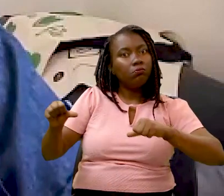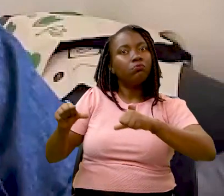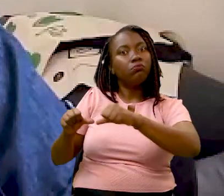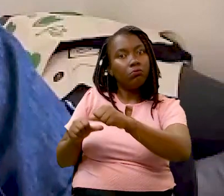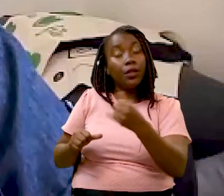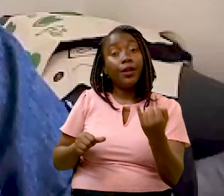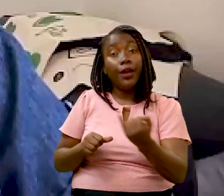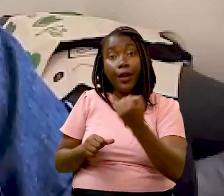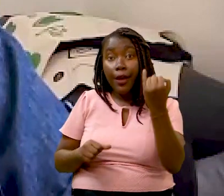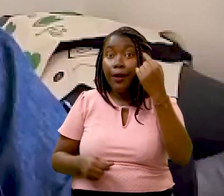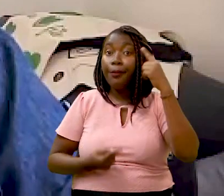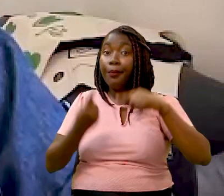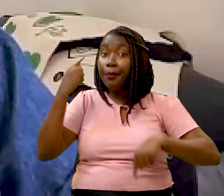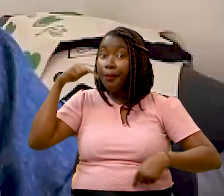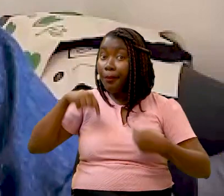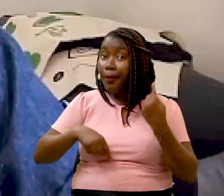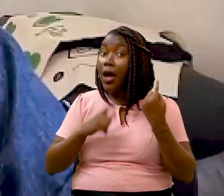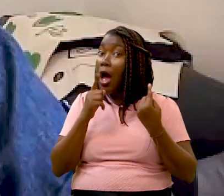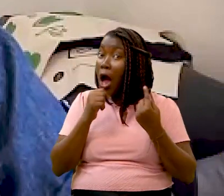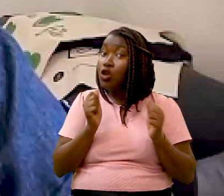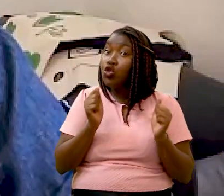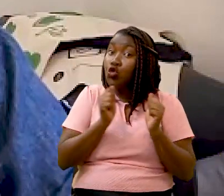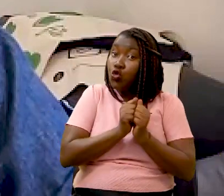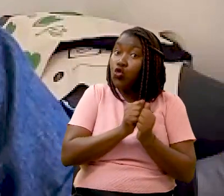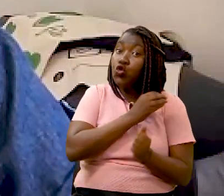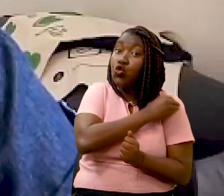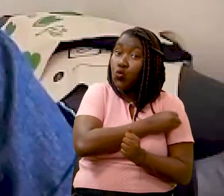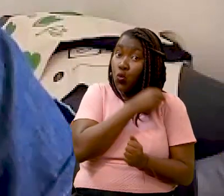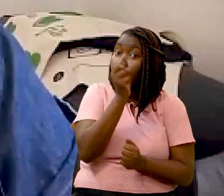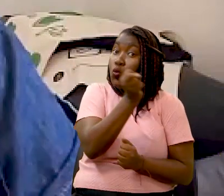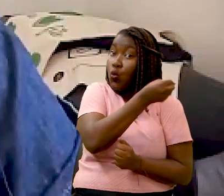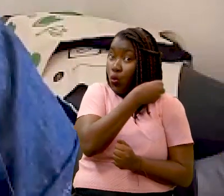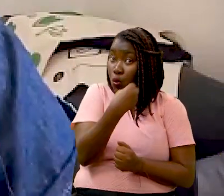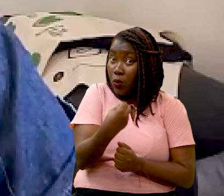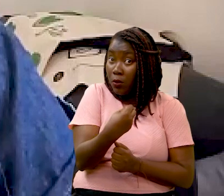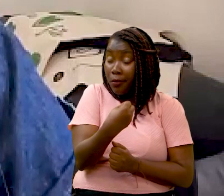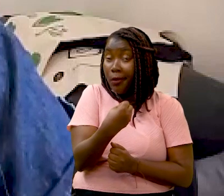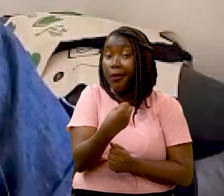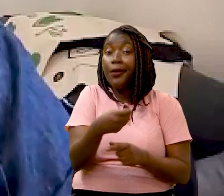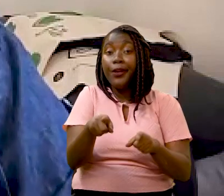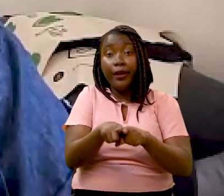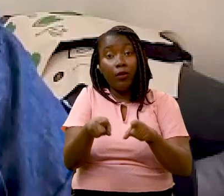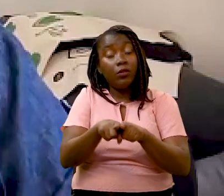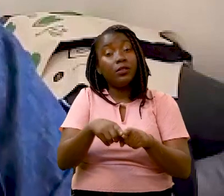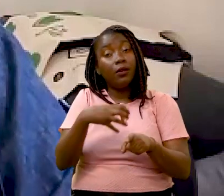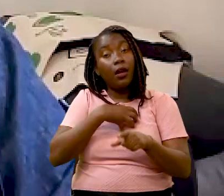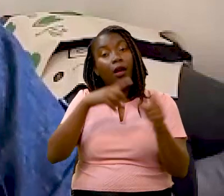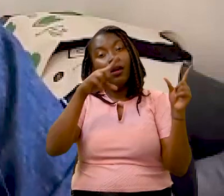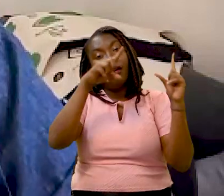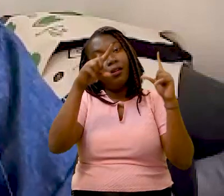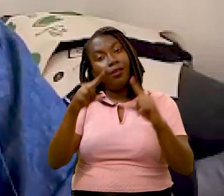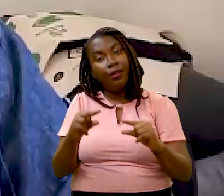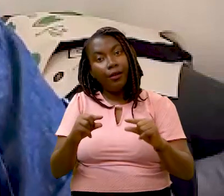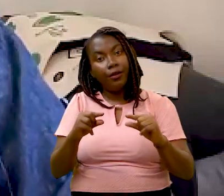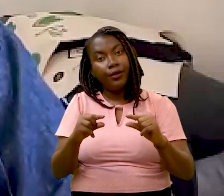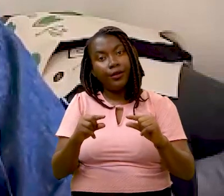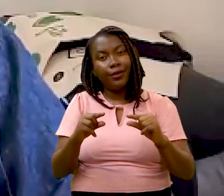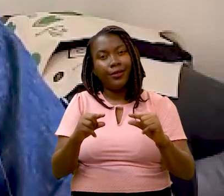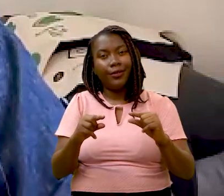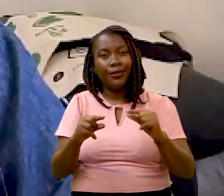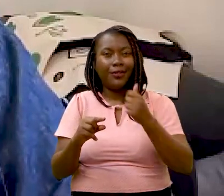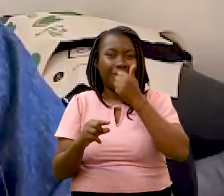gente faça a hidratação junto com o consumo da bebida alcoólica. Inclusive, é uma maneira de reduzir